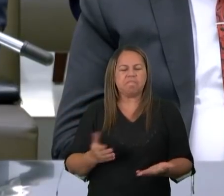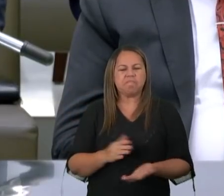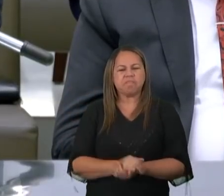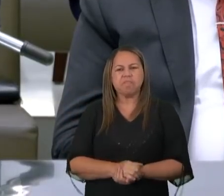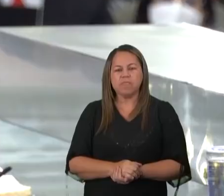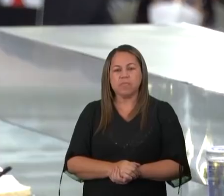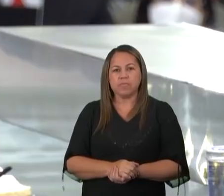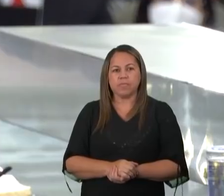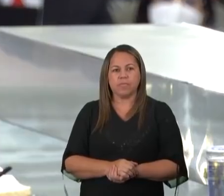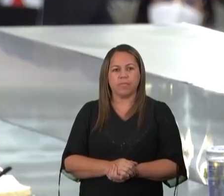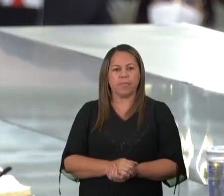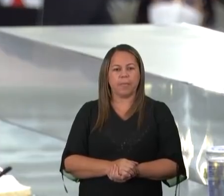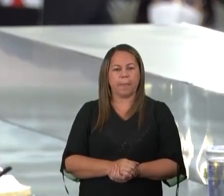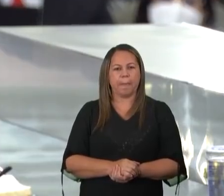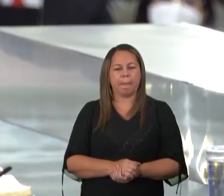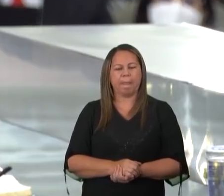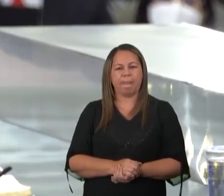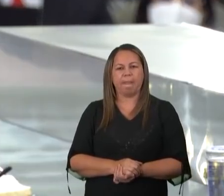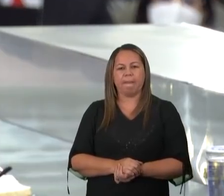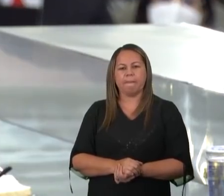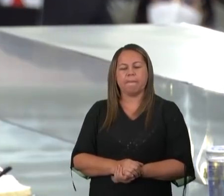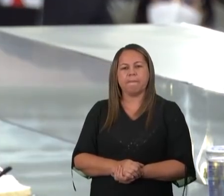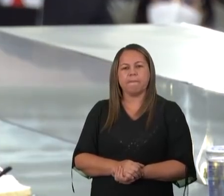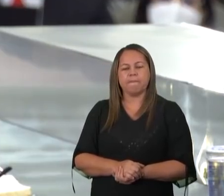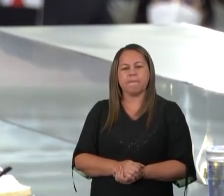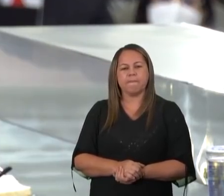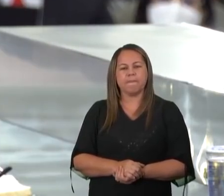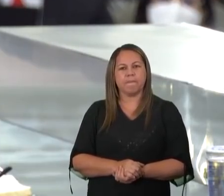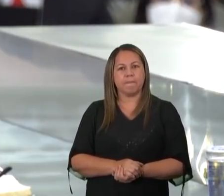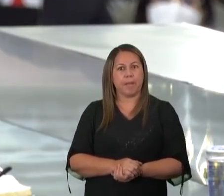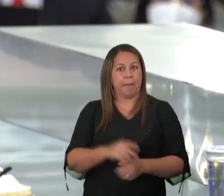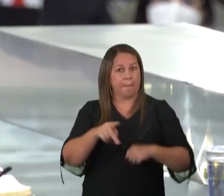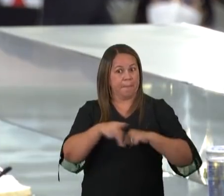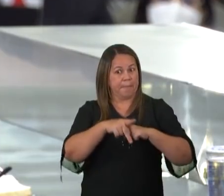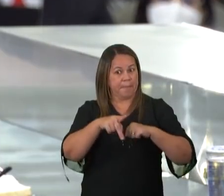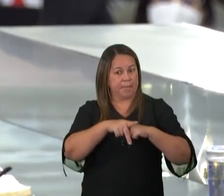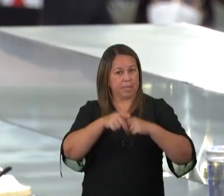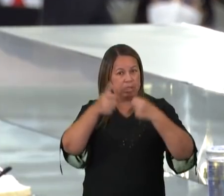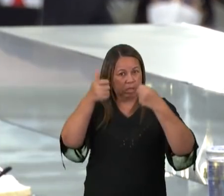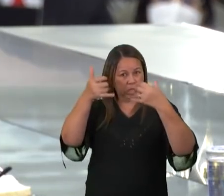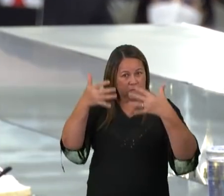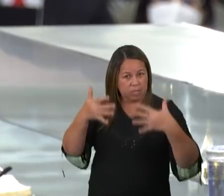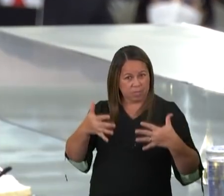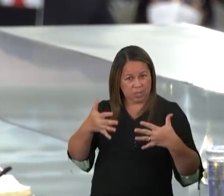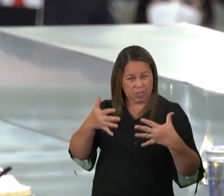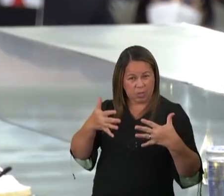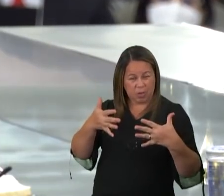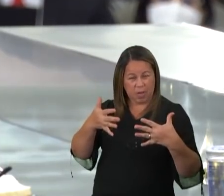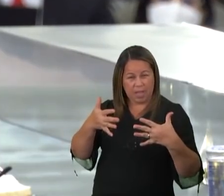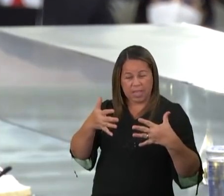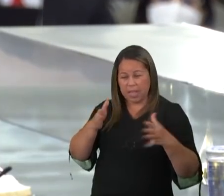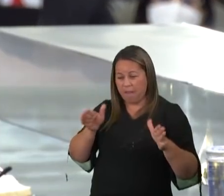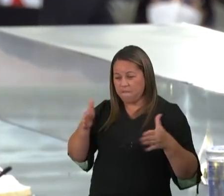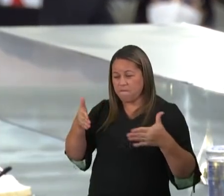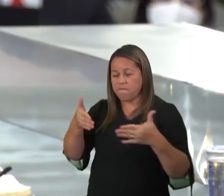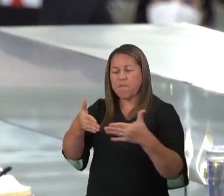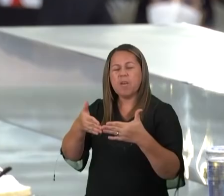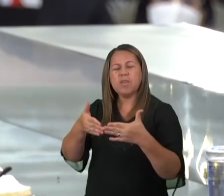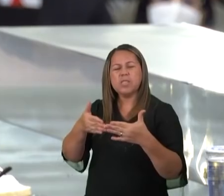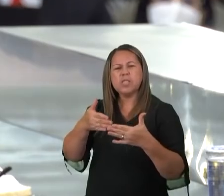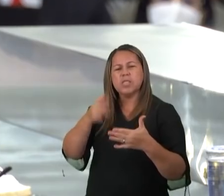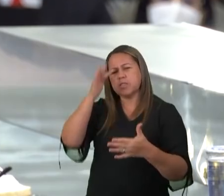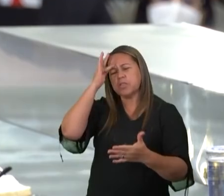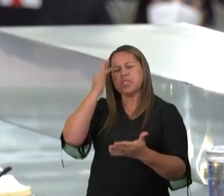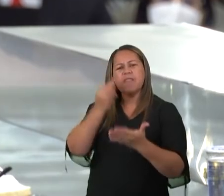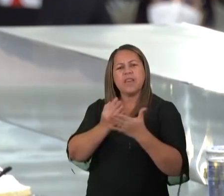Tudo o que ele faz. Porque Pedro disse que o alvo da nossa fé é a salvação da nossa alma.